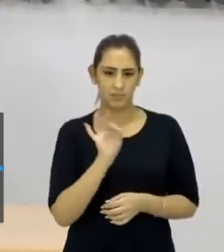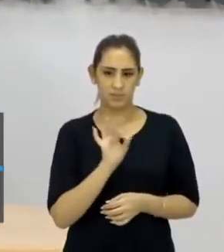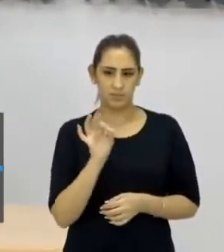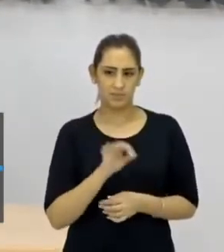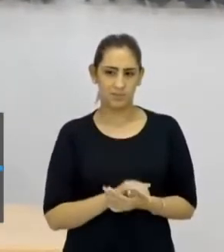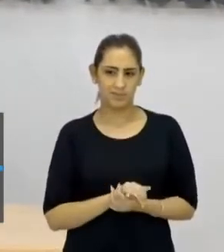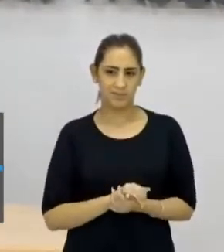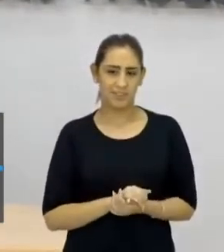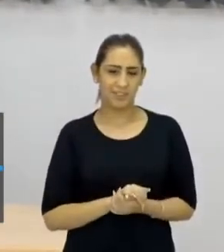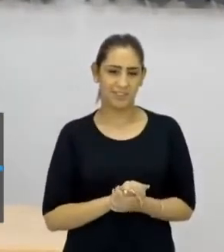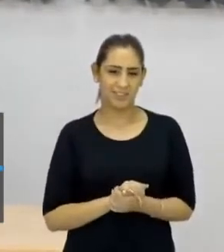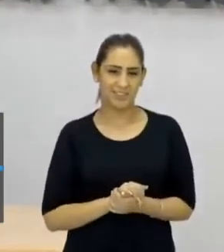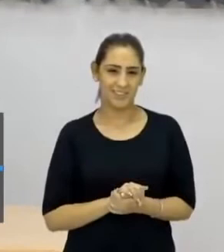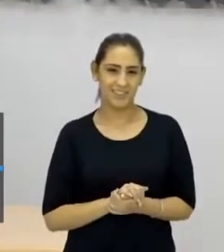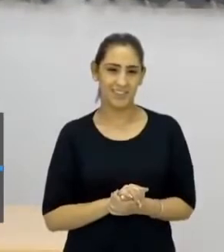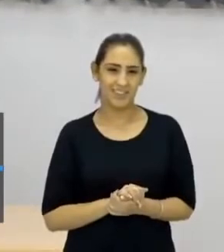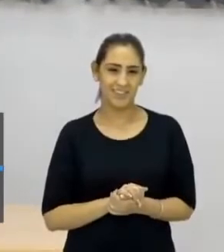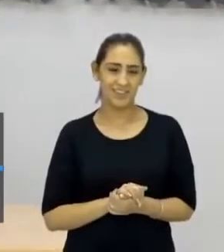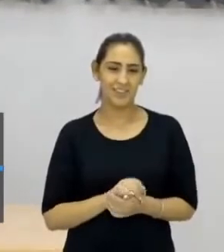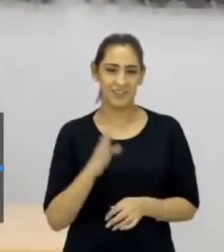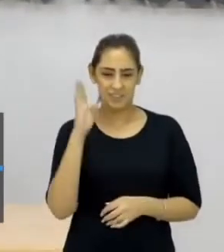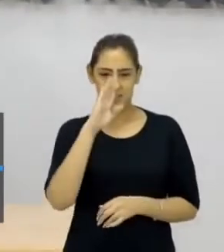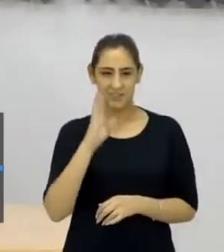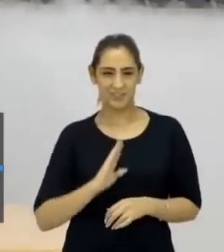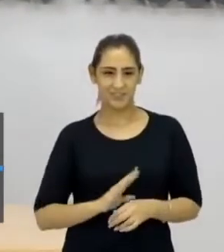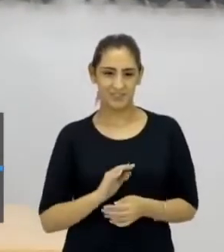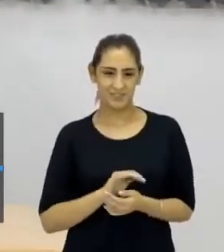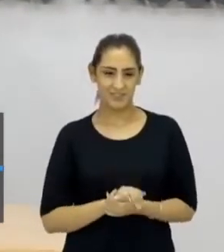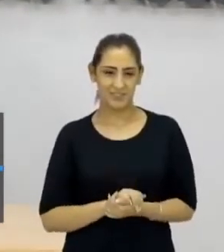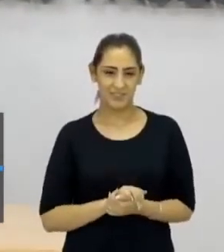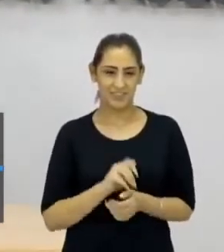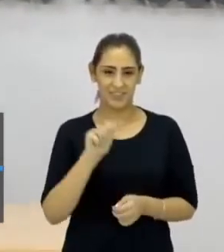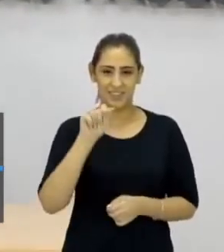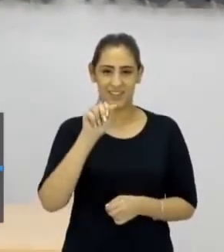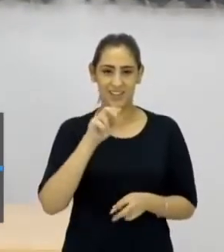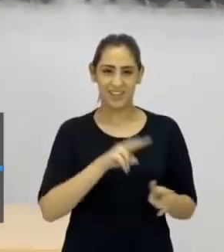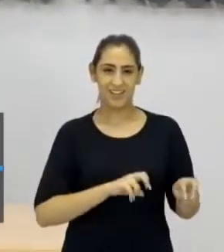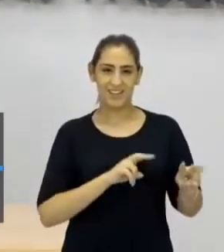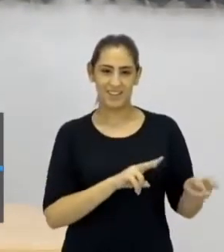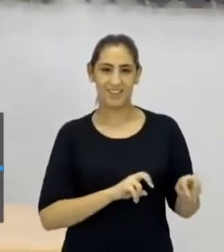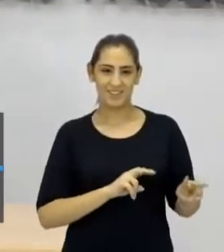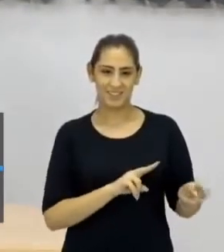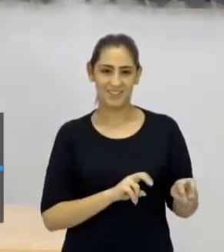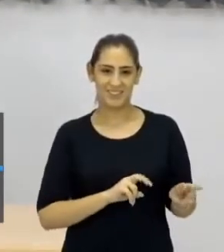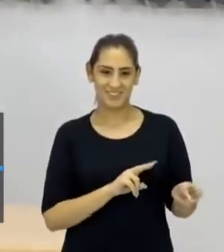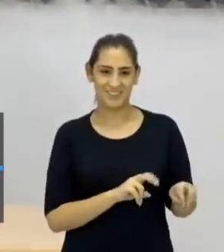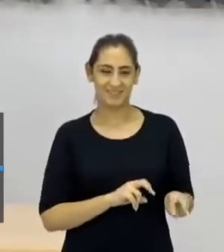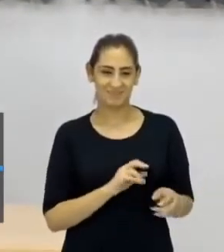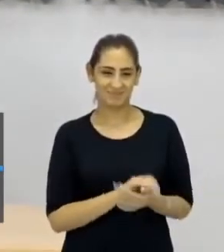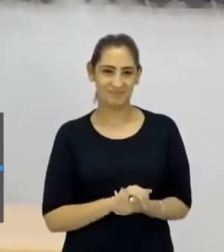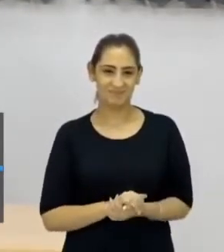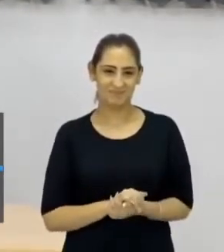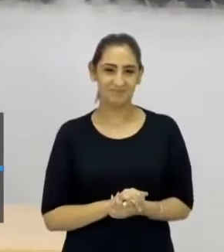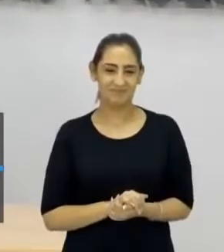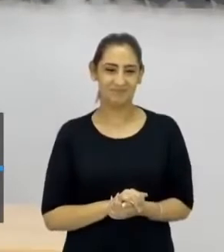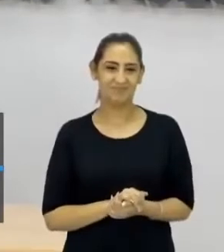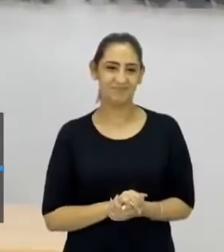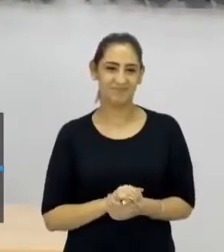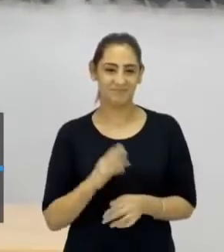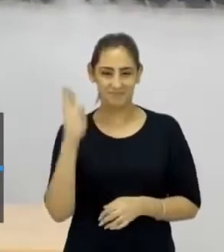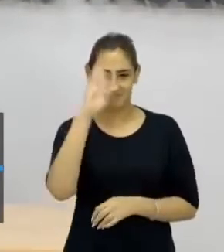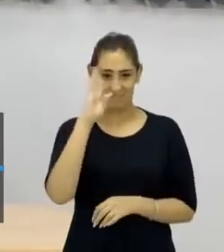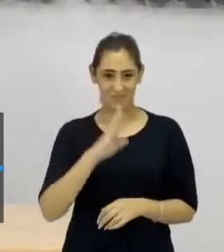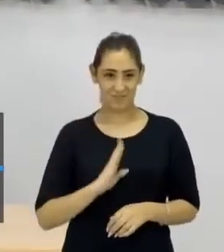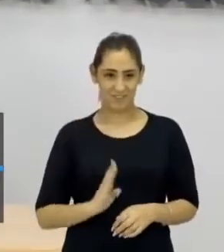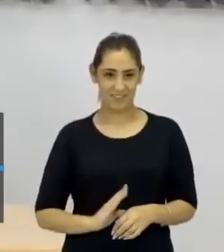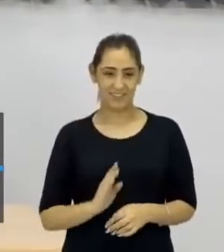toda a exportação do Brasil está vinculado também à agropecuária. E sempre falando, né, a agropecuária aí do